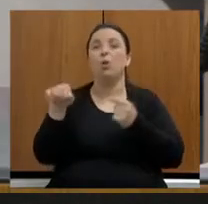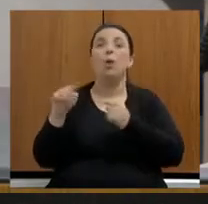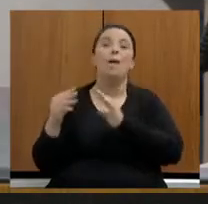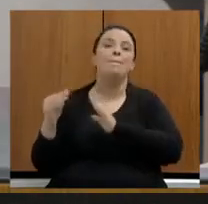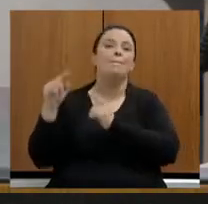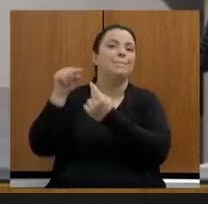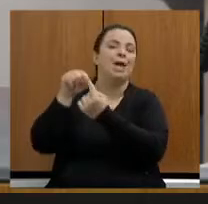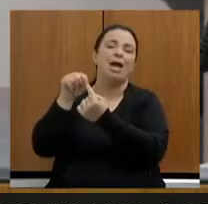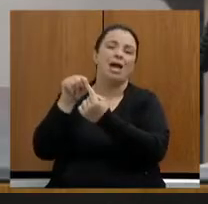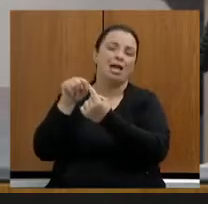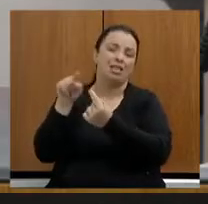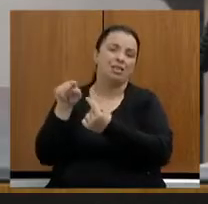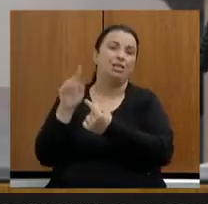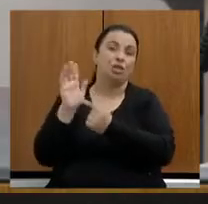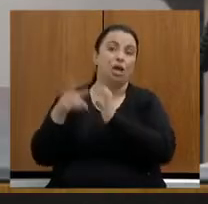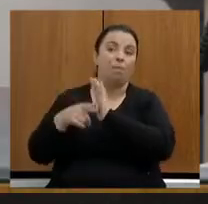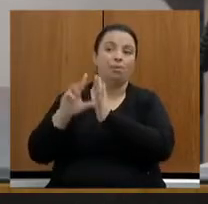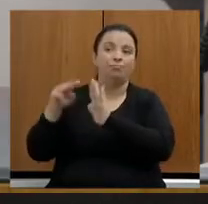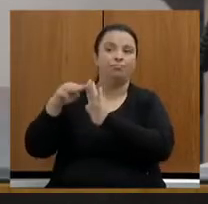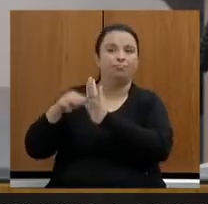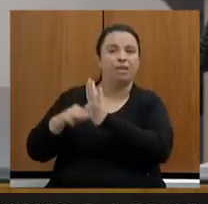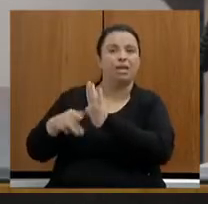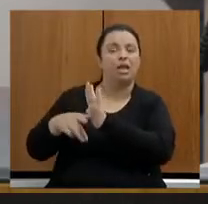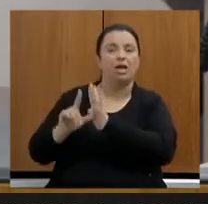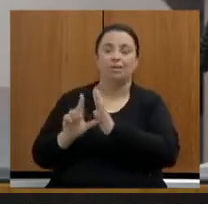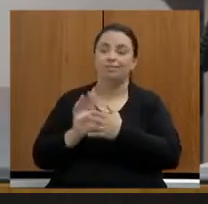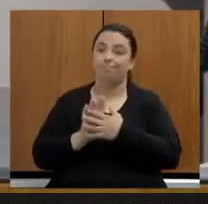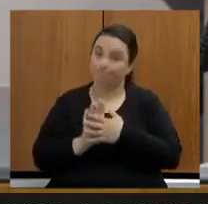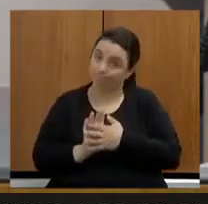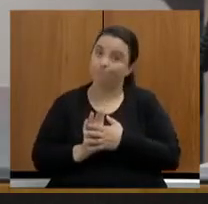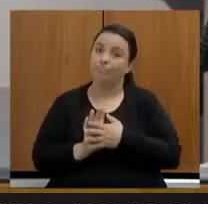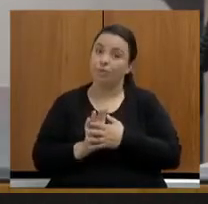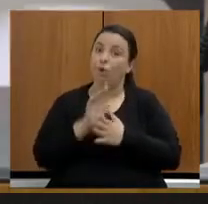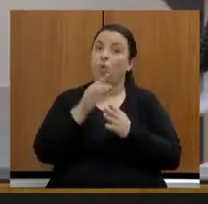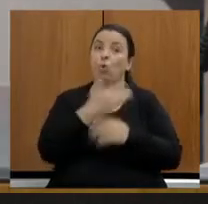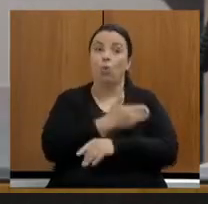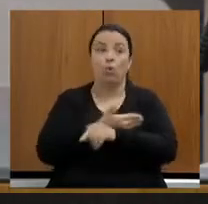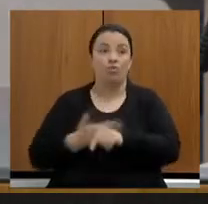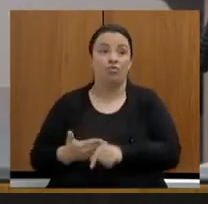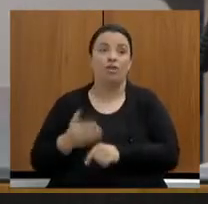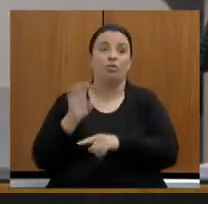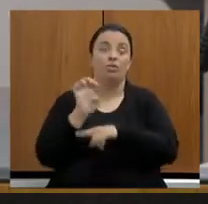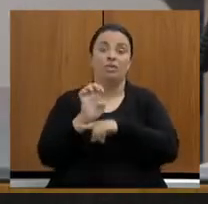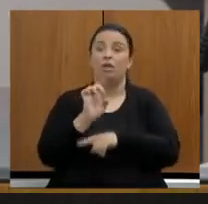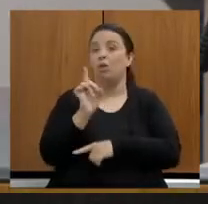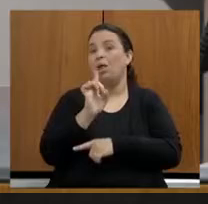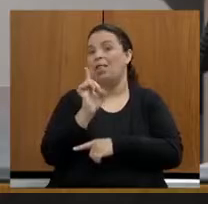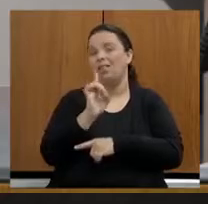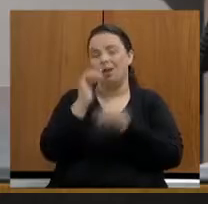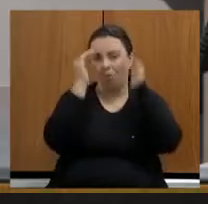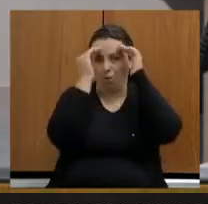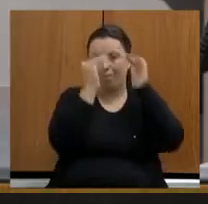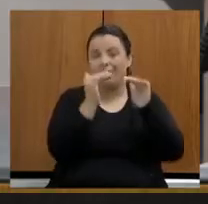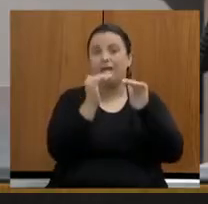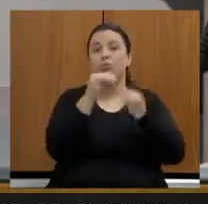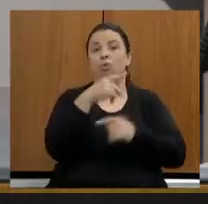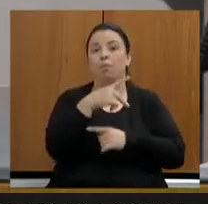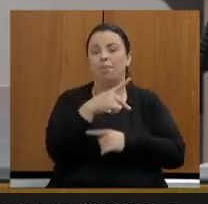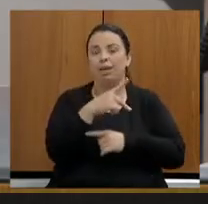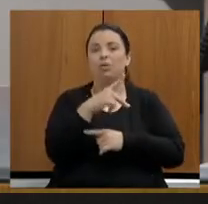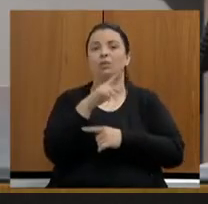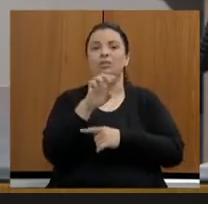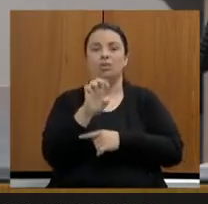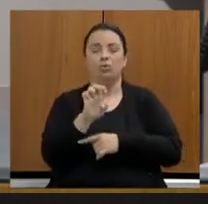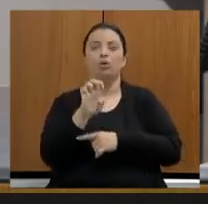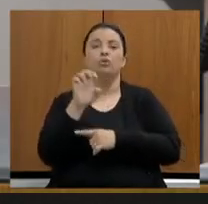foi exatamente esse o governo do estado não cumpre o plano Estadual de Educação pode passar aqui então